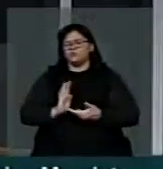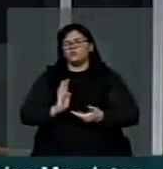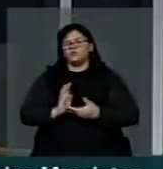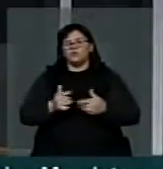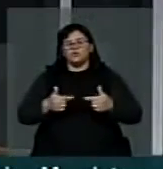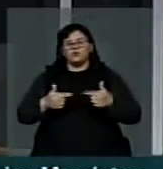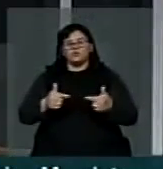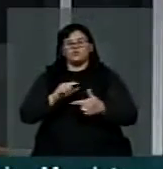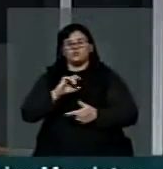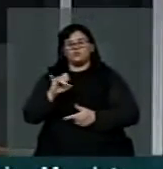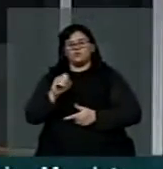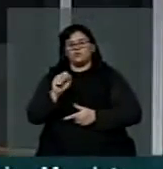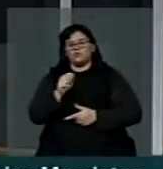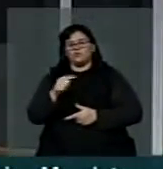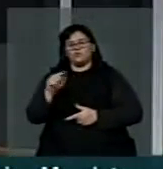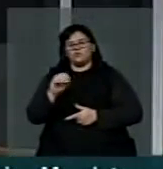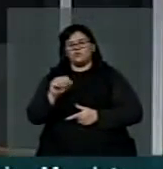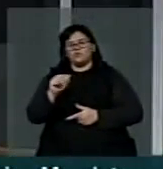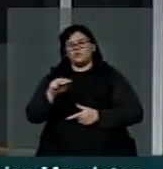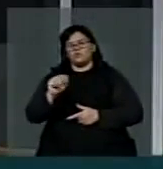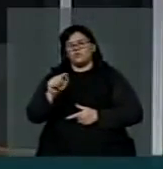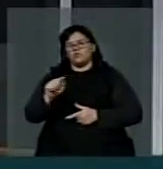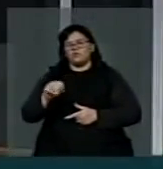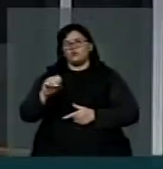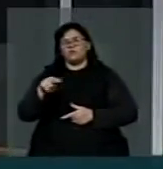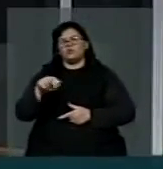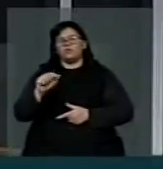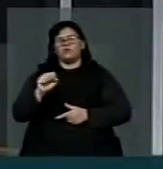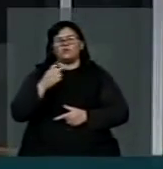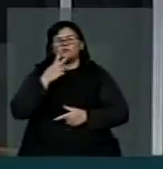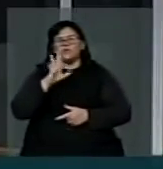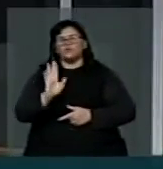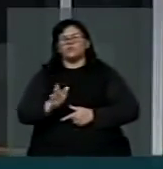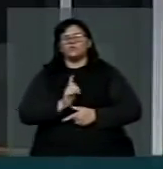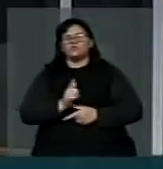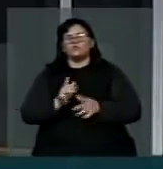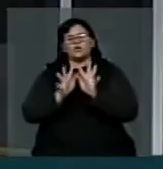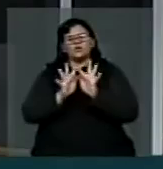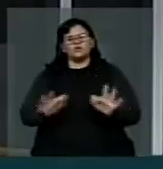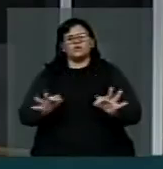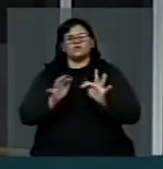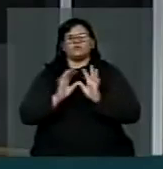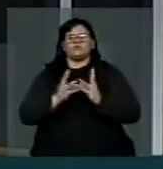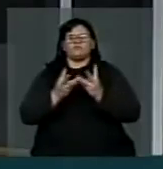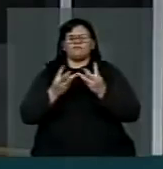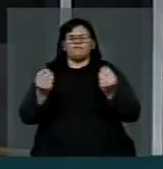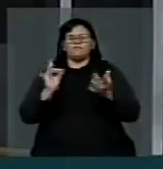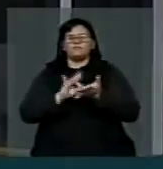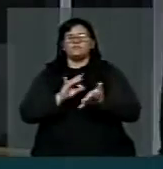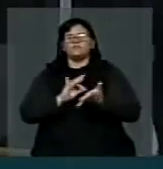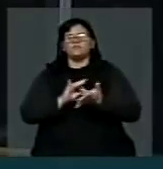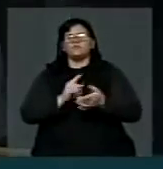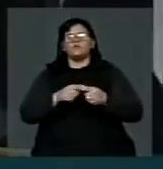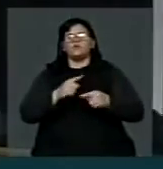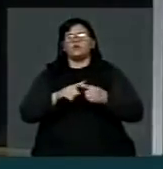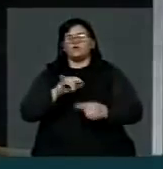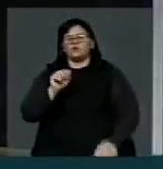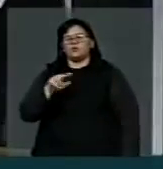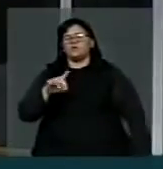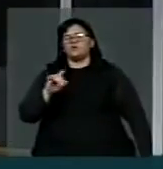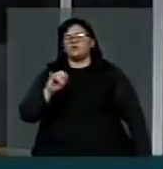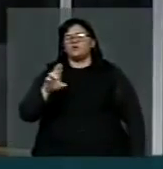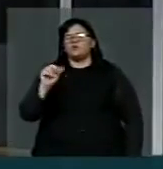João Amazonas, que, como disse de maneira precisa e delicada, como não poderia deixar de ser, porque Jandira, além de